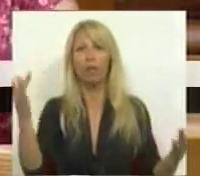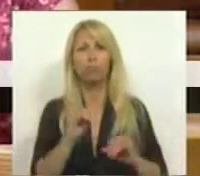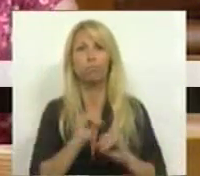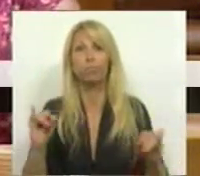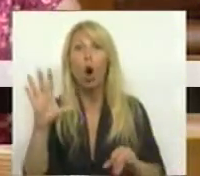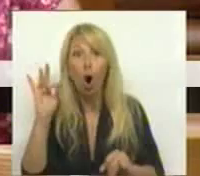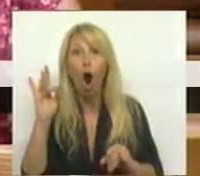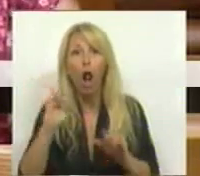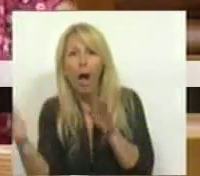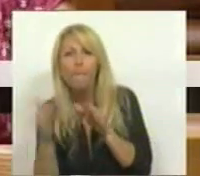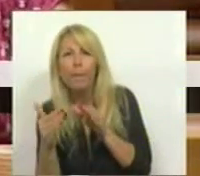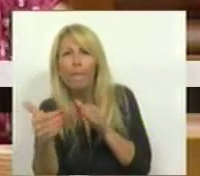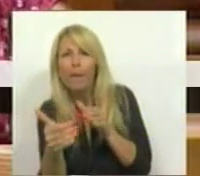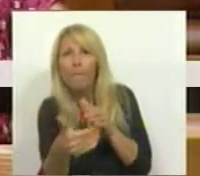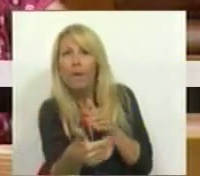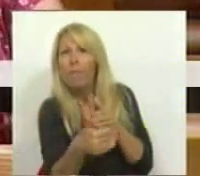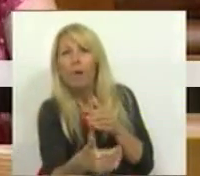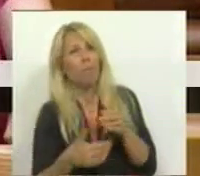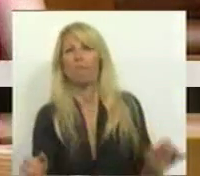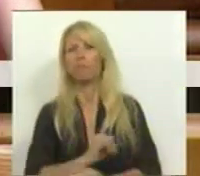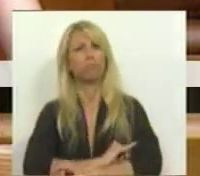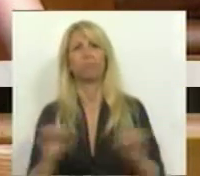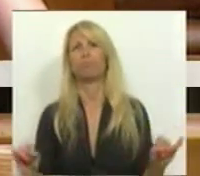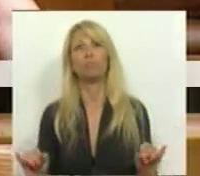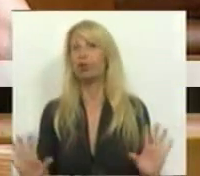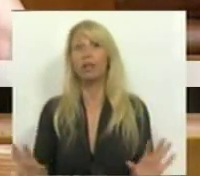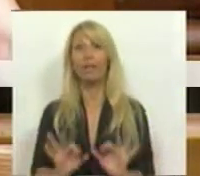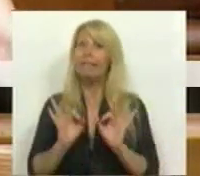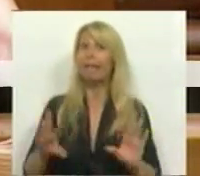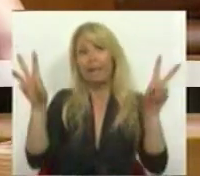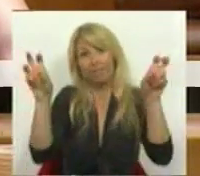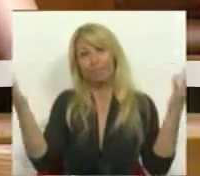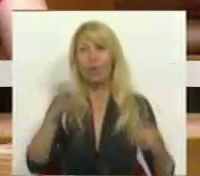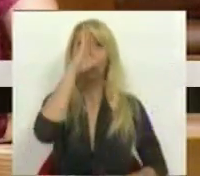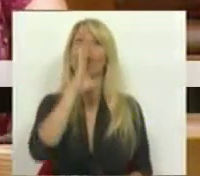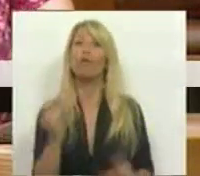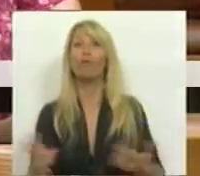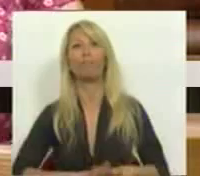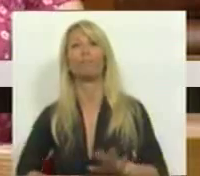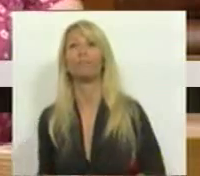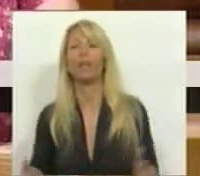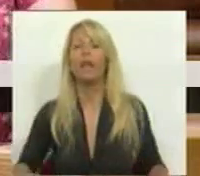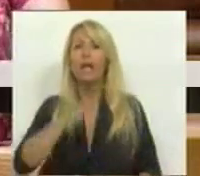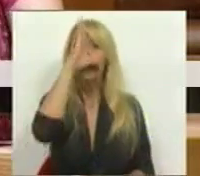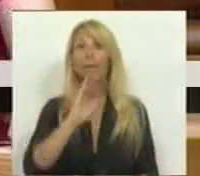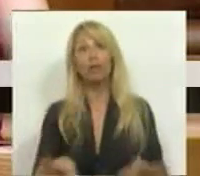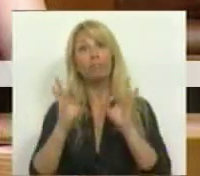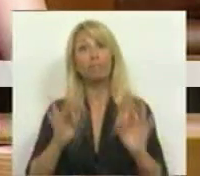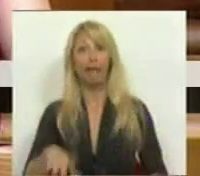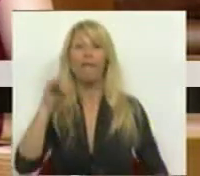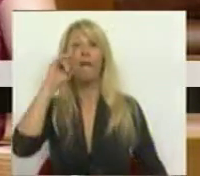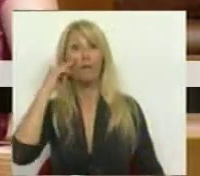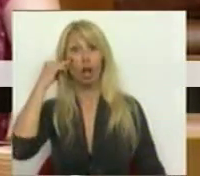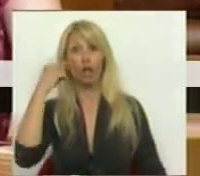não aguentará qualquer possibilidade de restauro deste Governo. Ministros como Vítor Gaspar e Paulo Portas lançaram